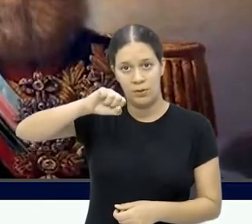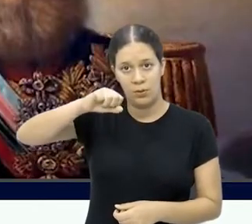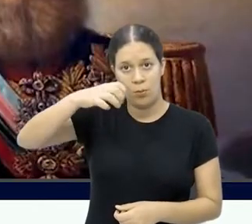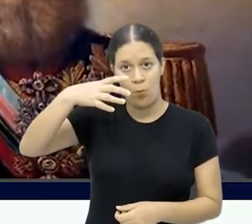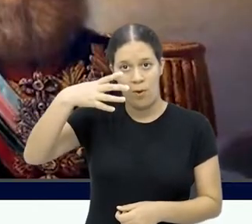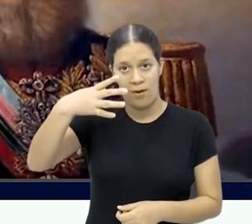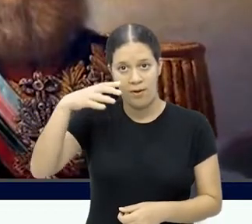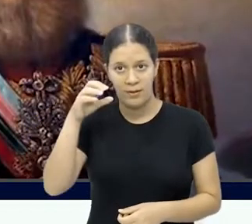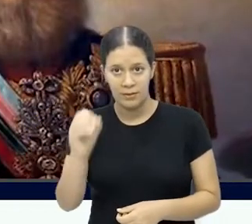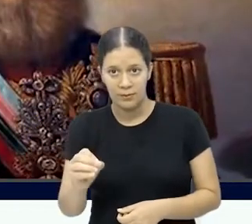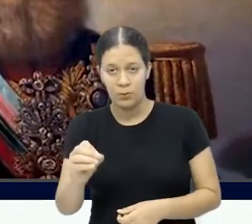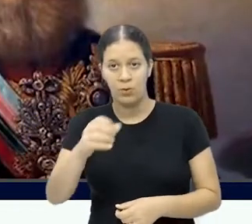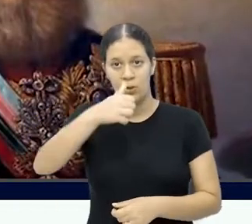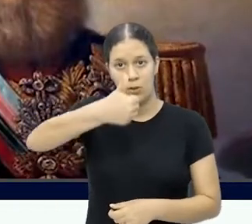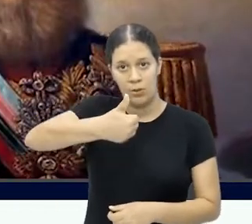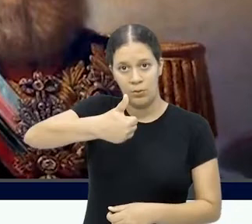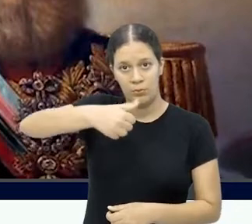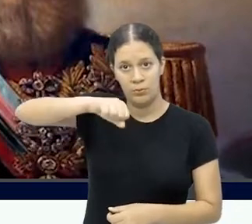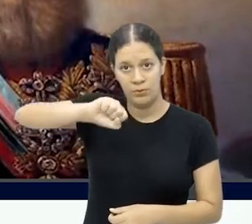1840 até